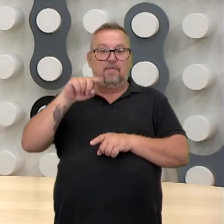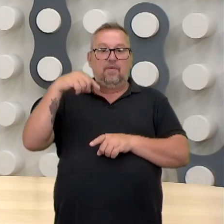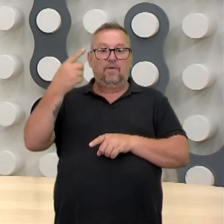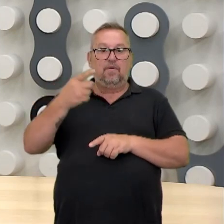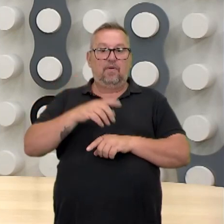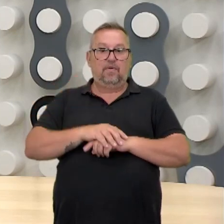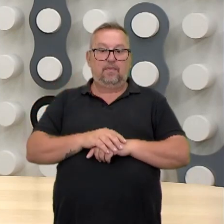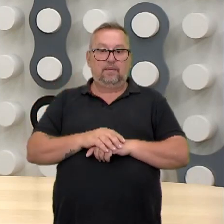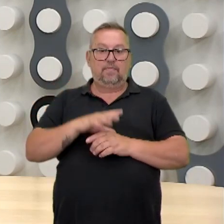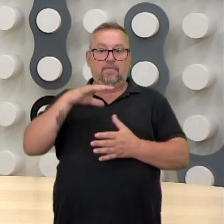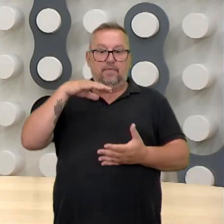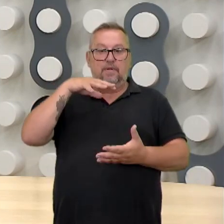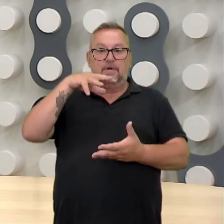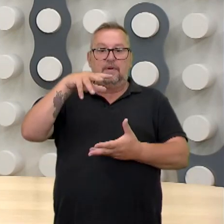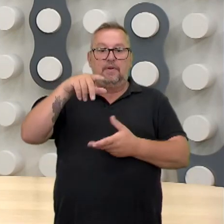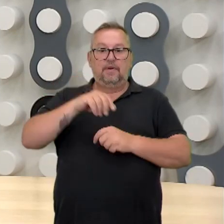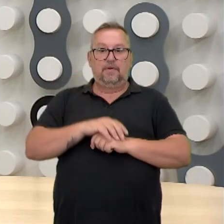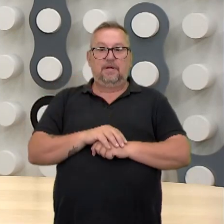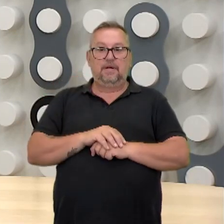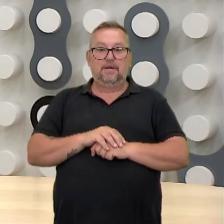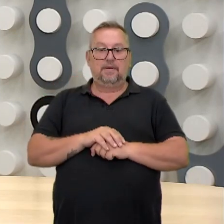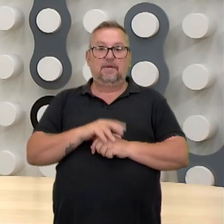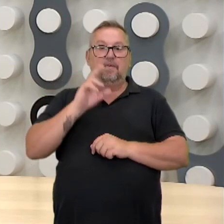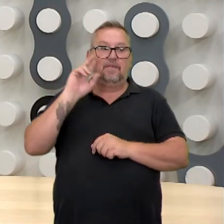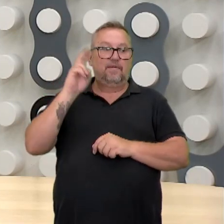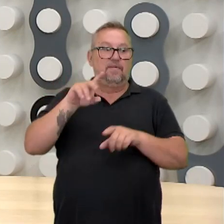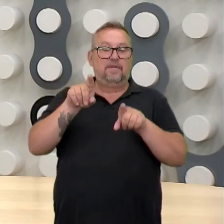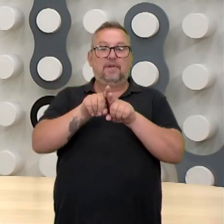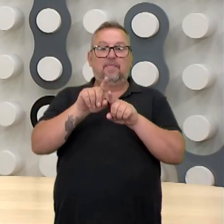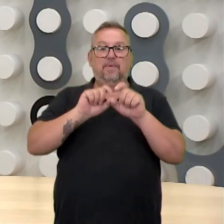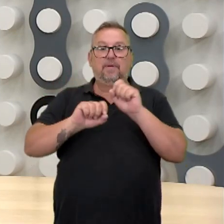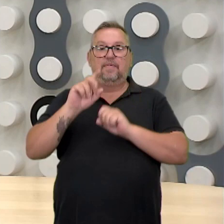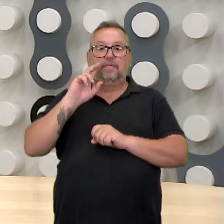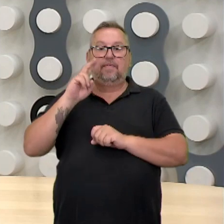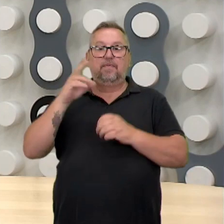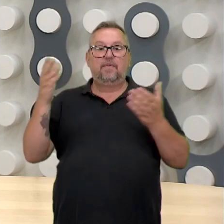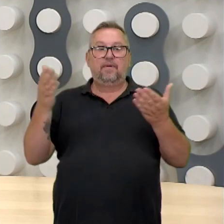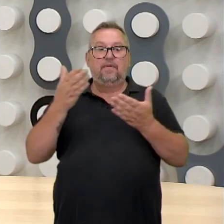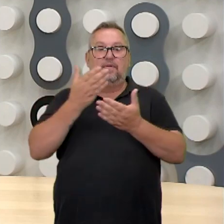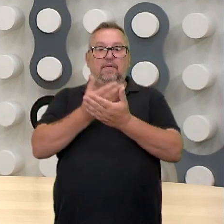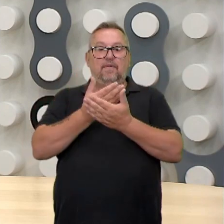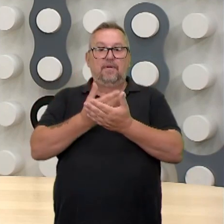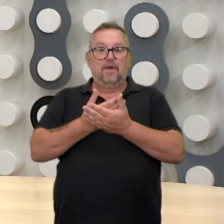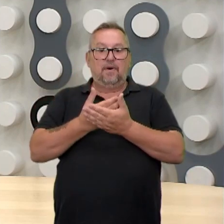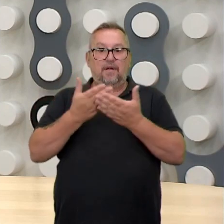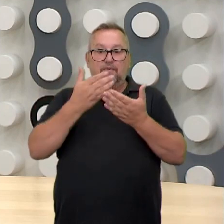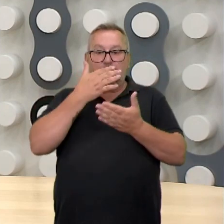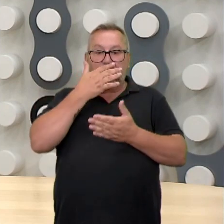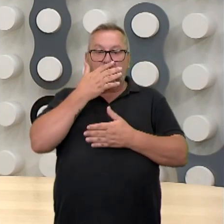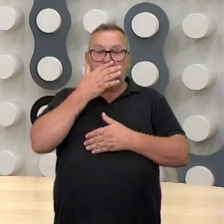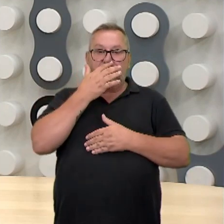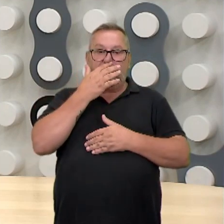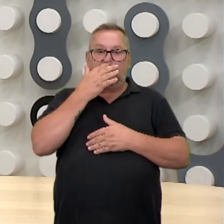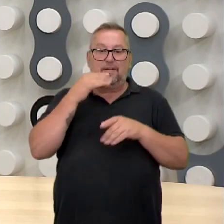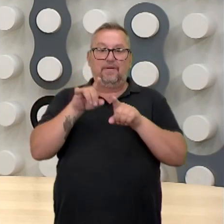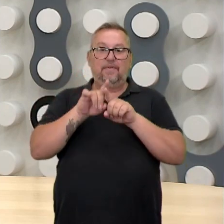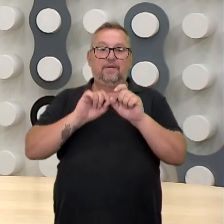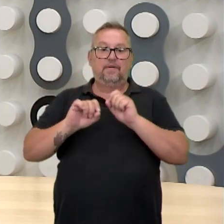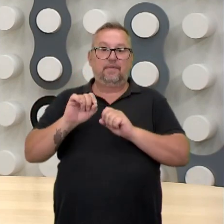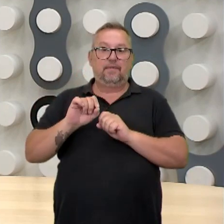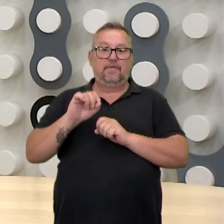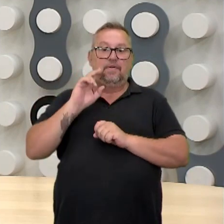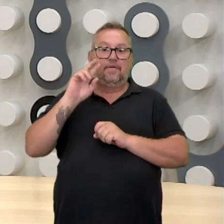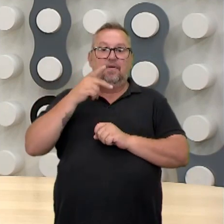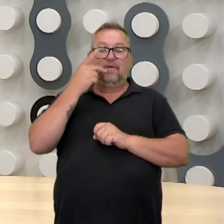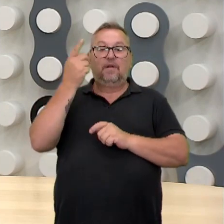nosso planeta. Vamos dar uma revisada aí no que nós vimos na aula anterior, né, no desenvolvimento 2,